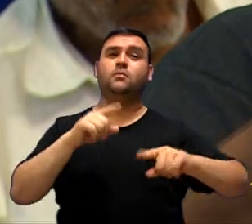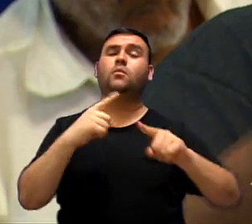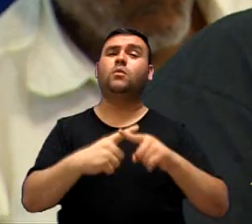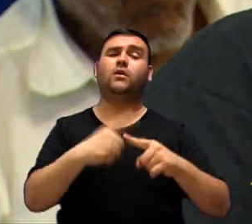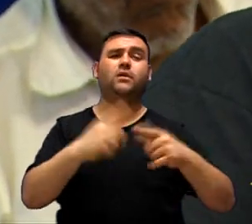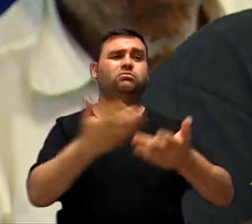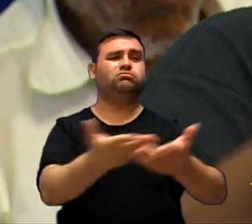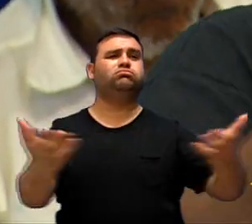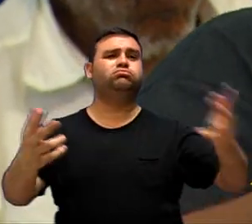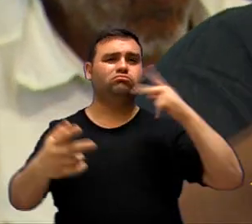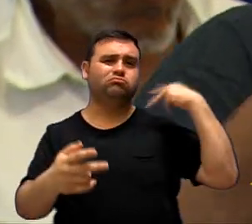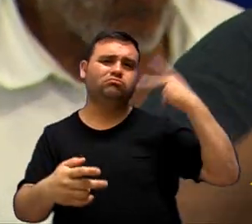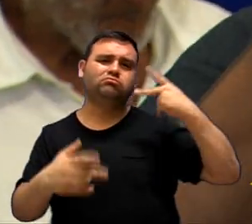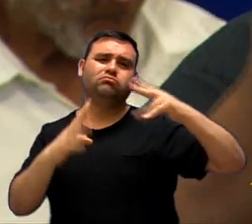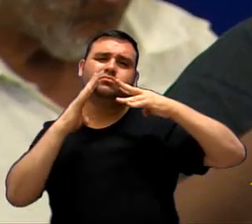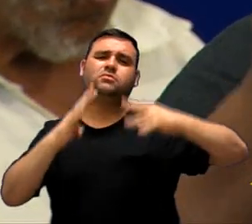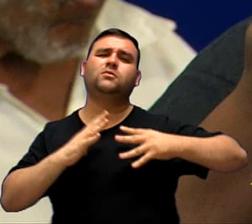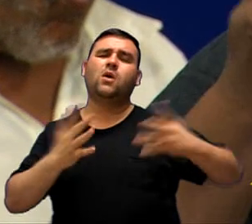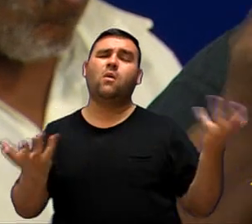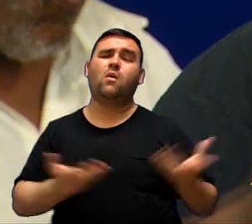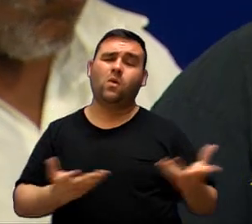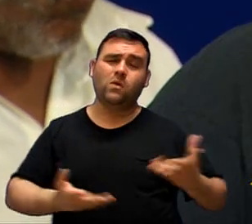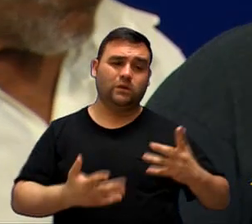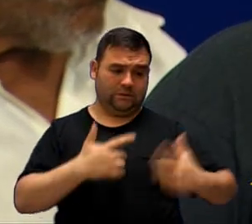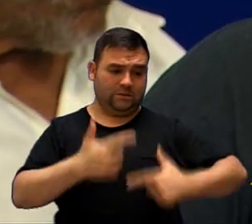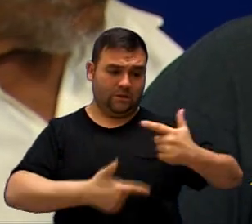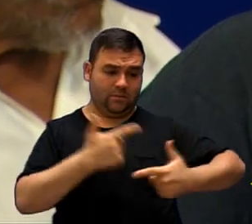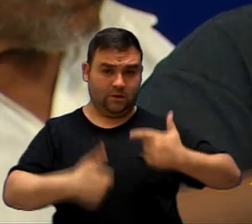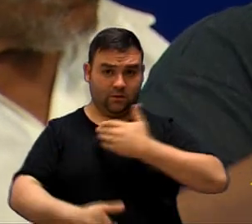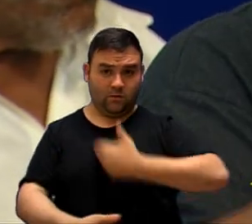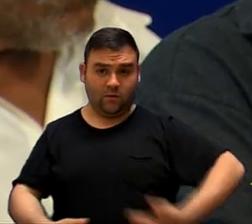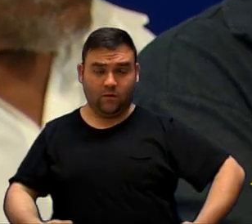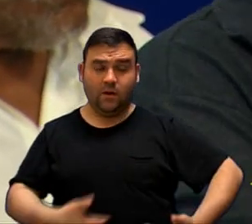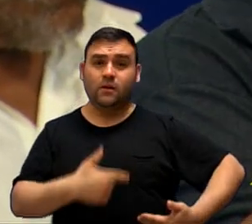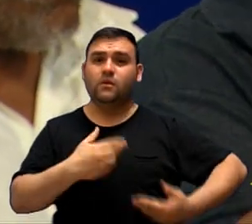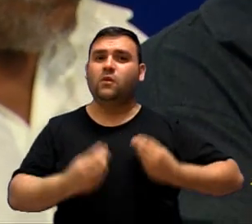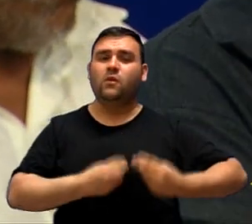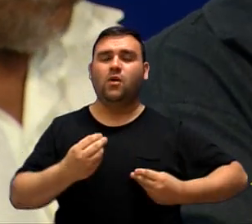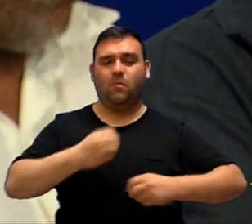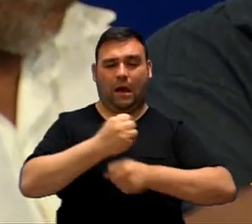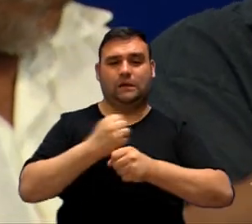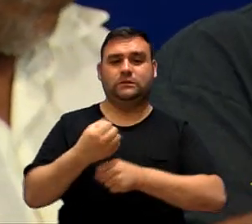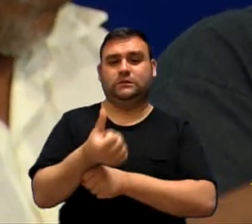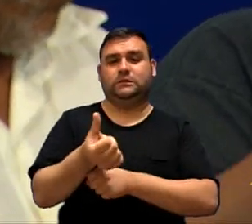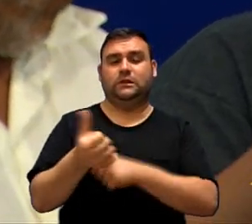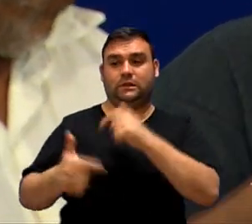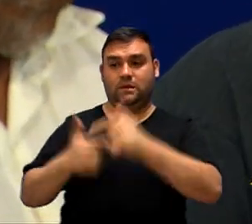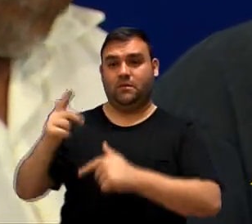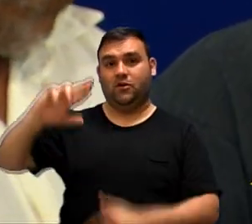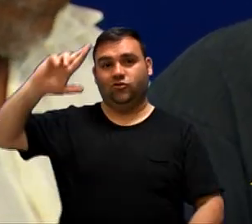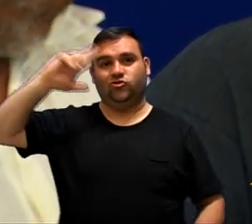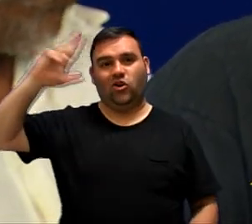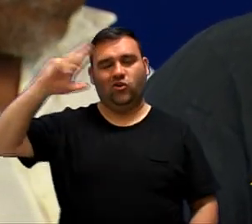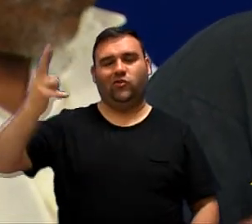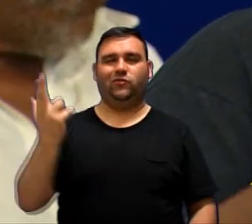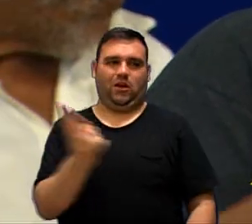vereadores e vereadoras, o plano de carreira hoje do servidor é ele ficar 6 anos em um cargo de